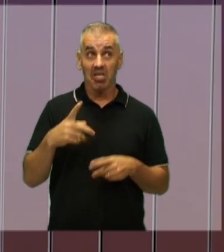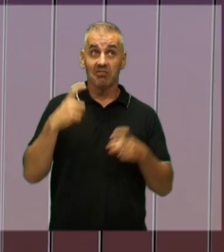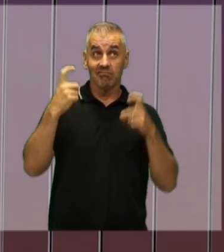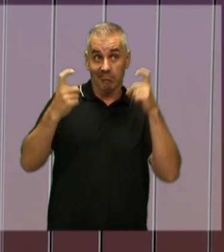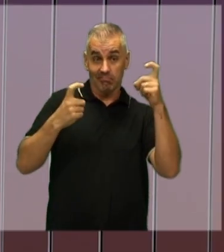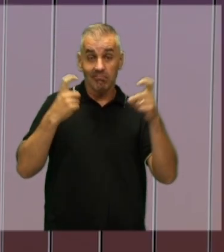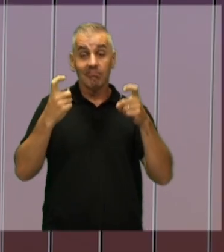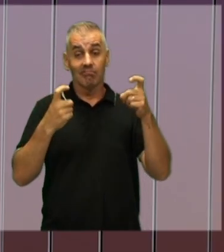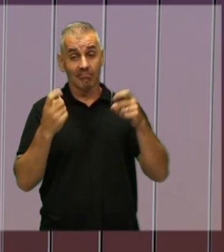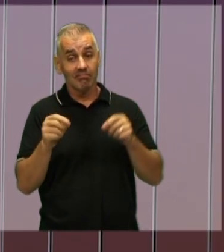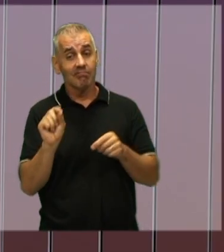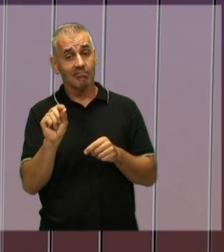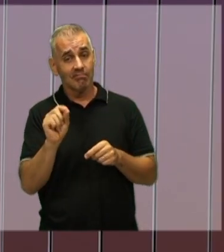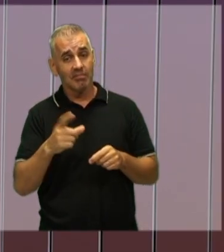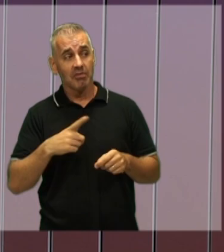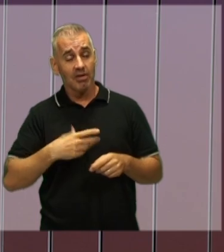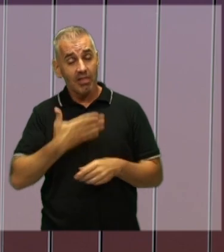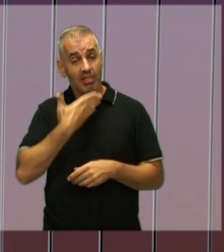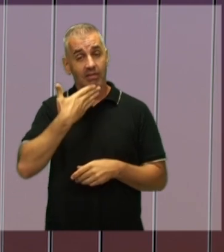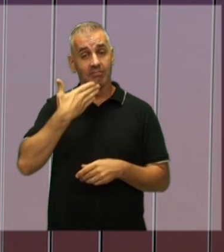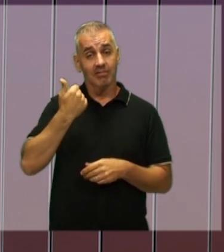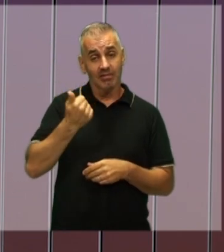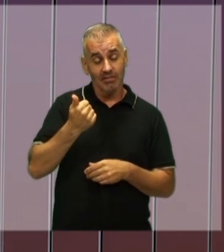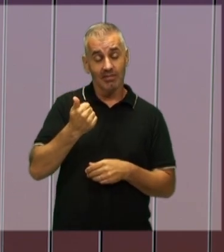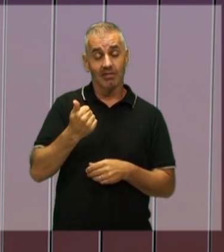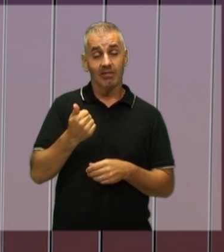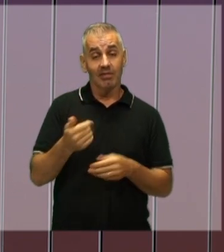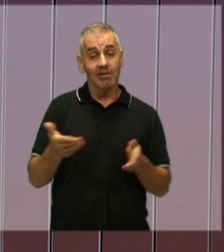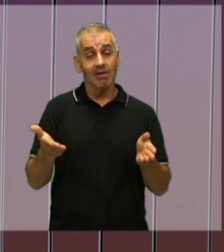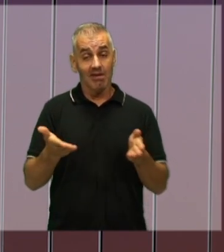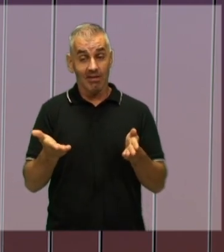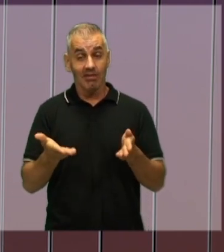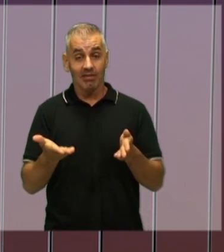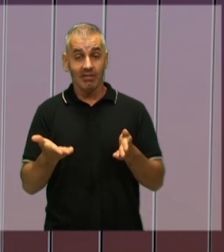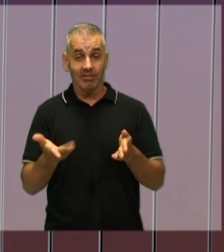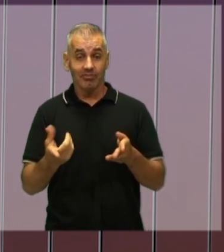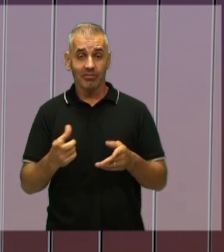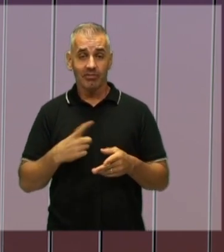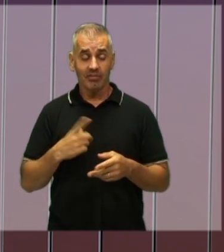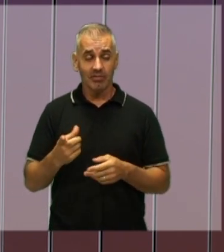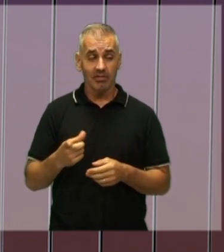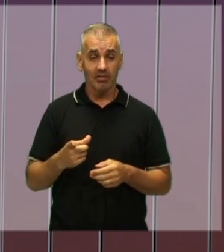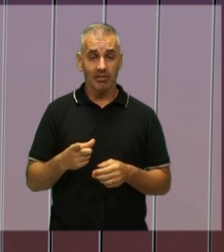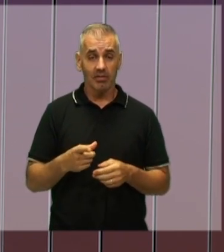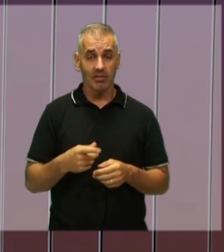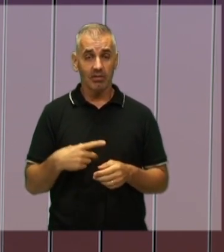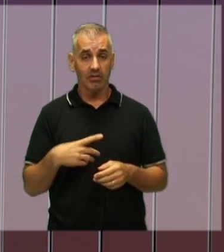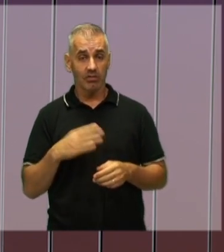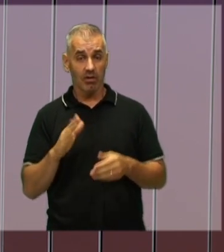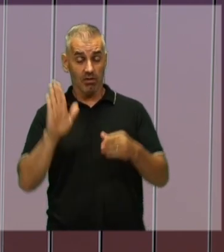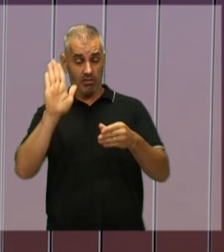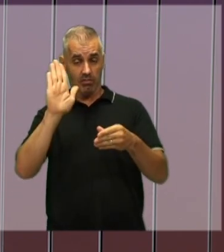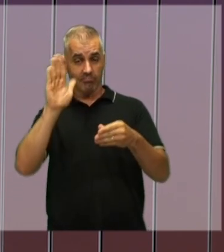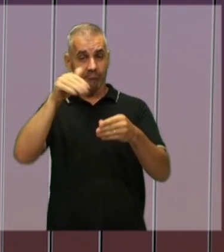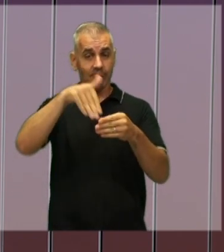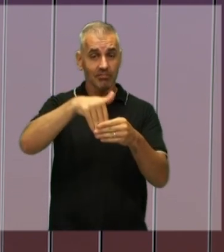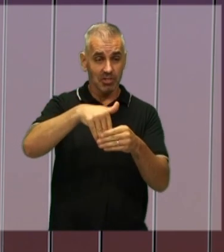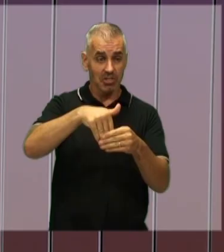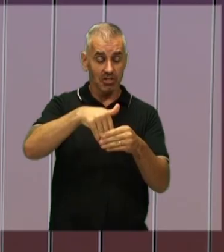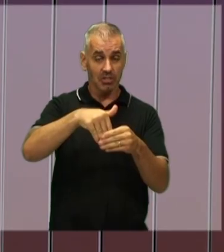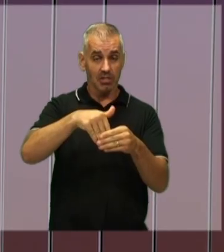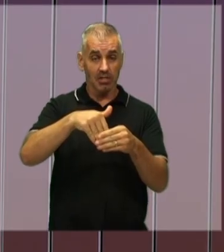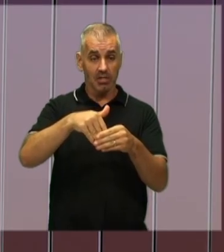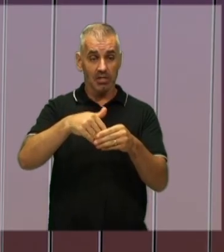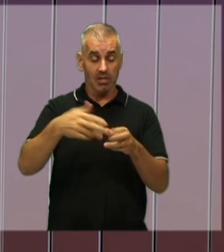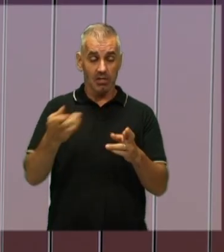preocupante, mas elas estão melhorando, né? Hoje nós vemos o nosso pré-candidato que nos representa na